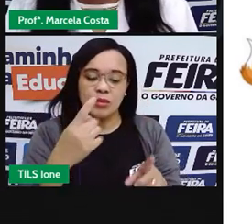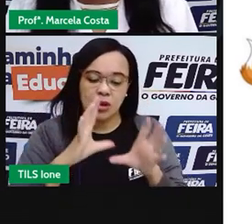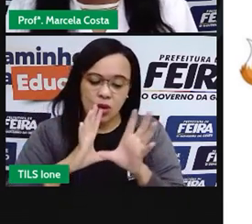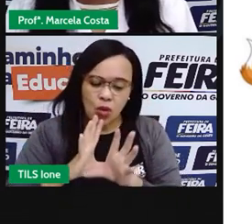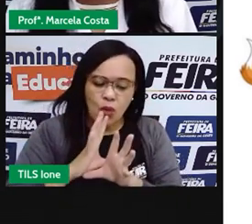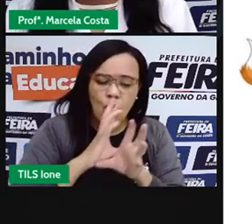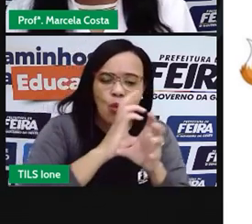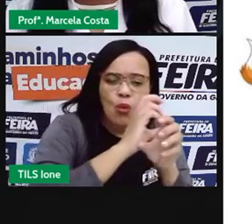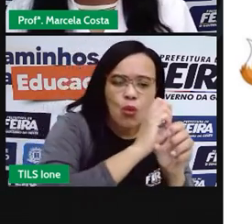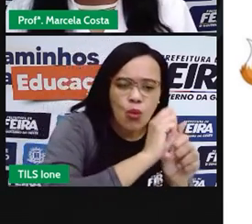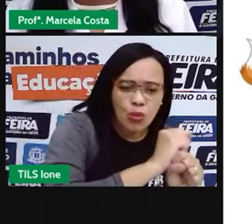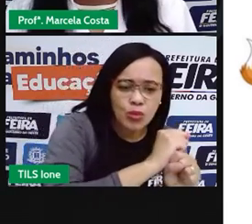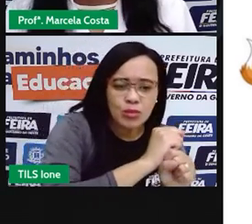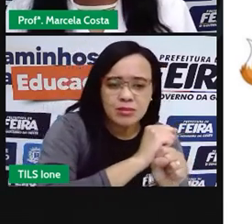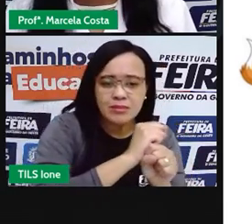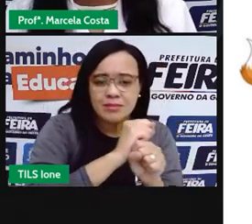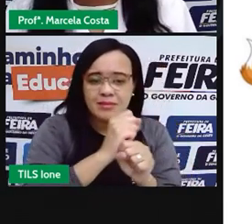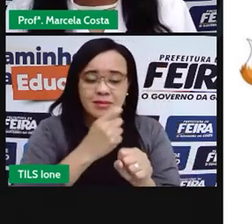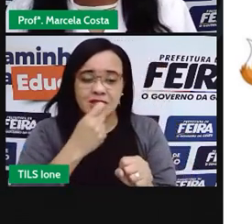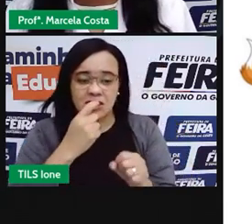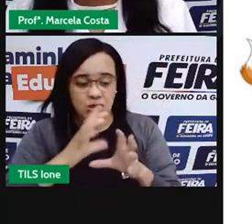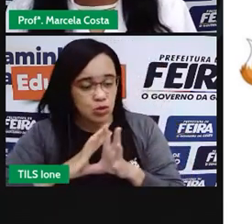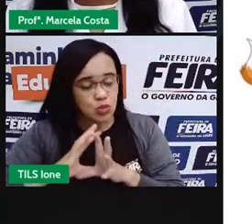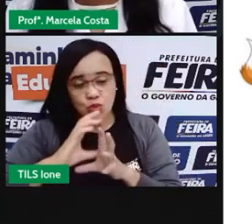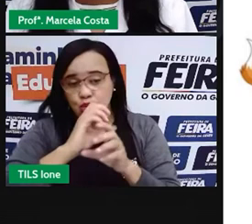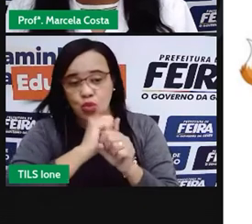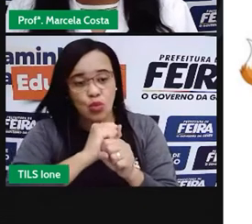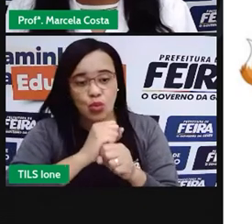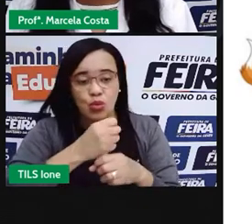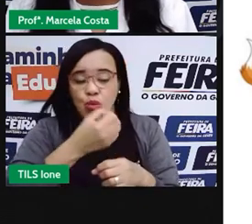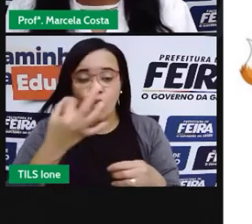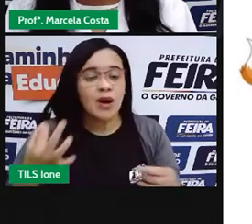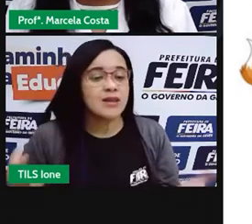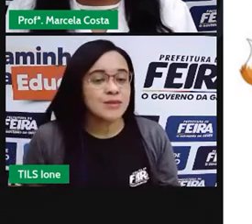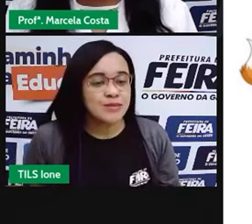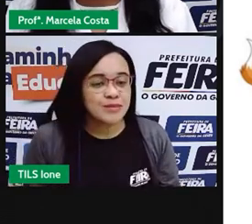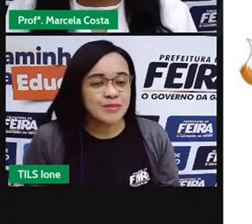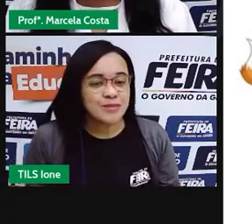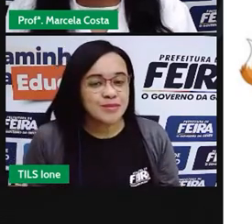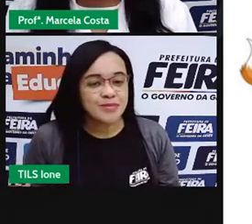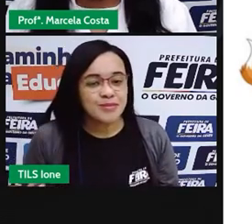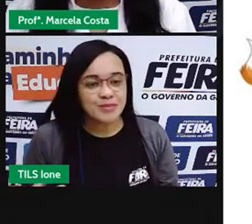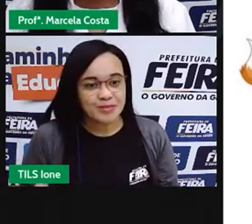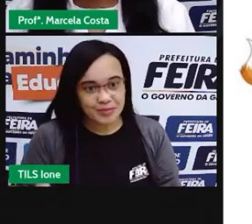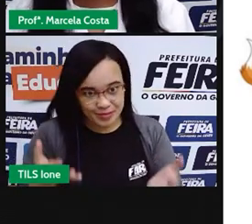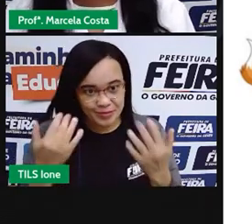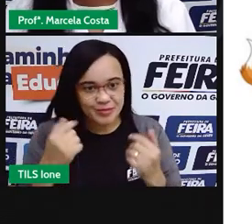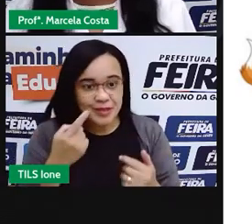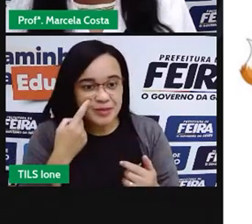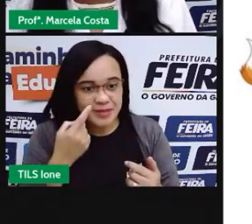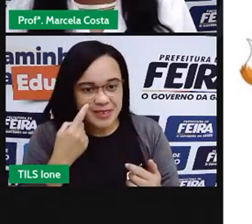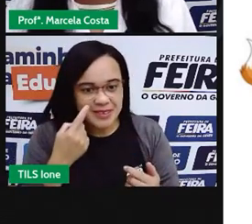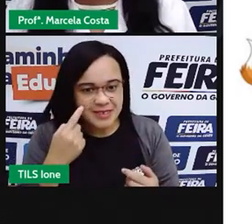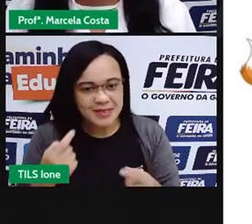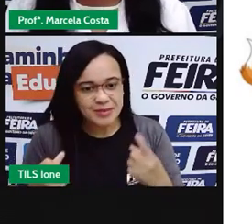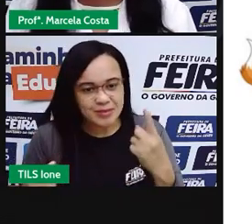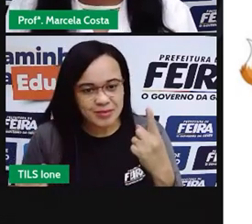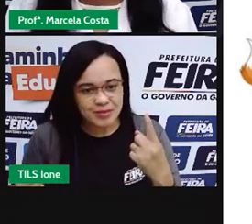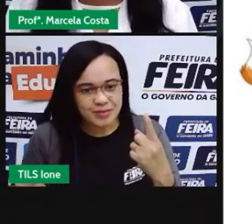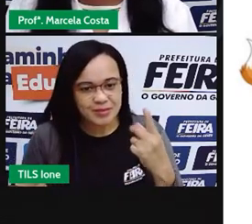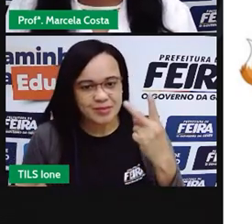Quantos ossos o cão ganhou ao todo? Vamos contar a quantidade total?